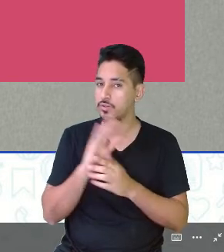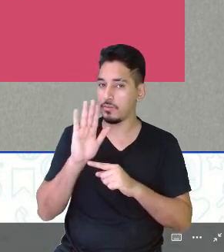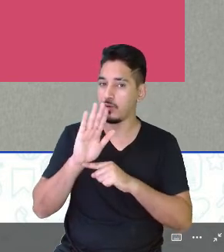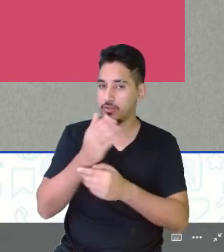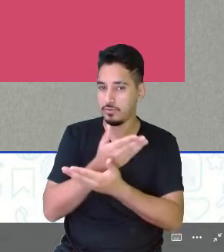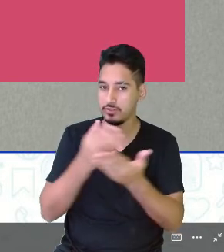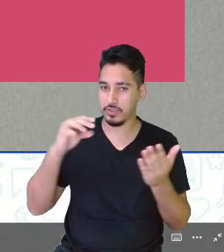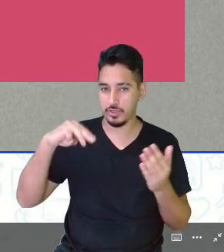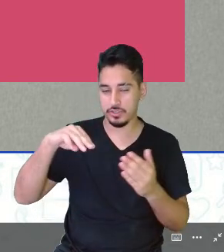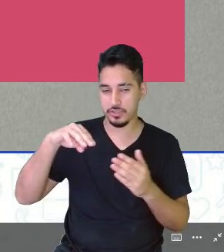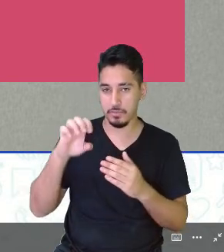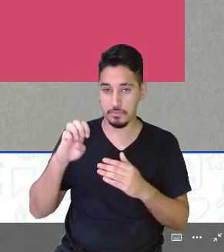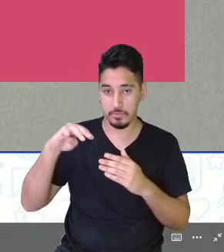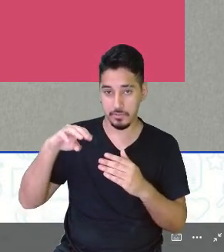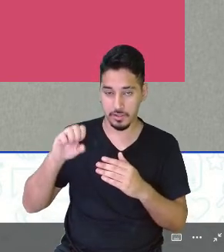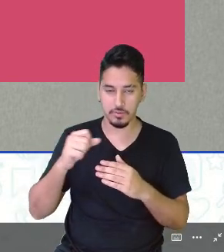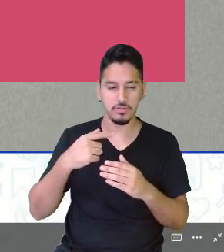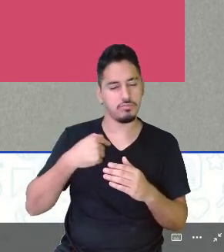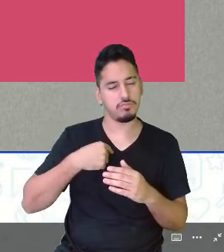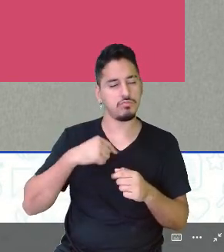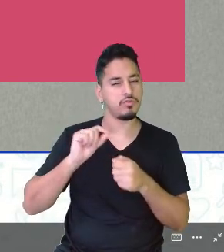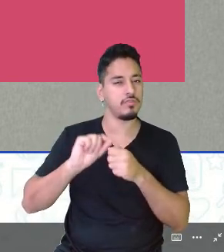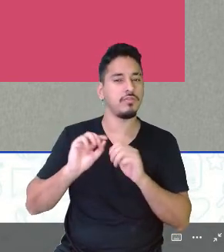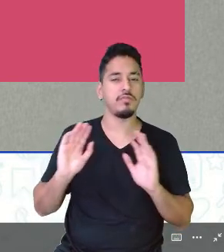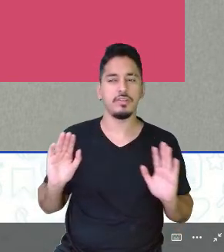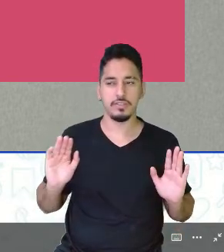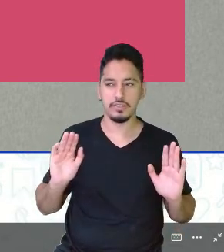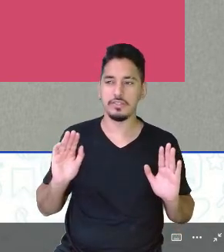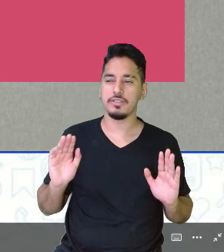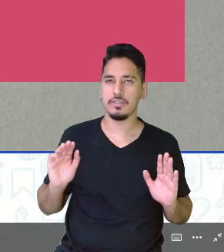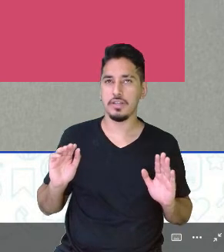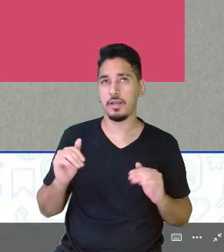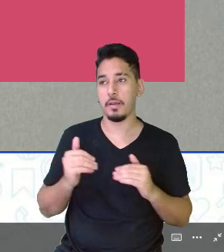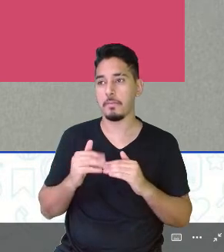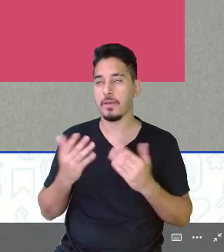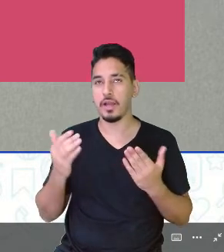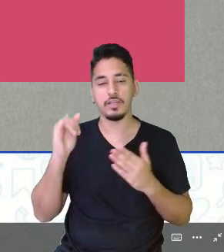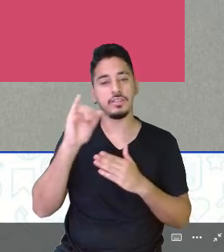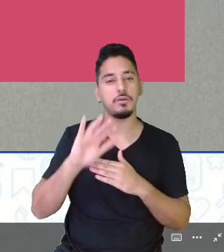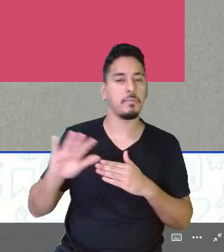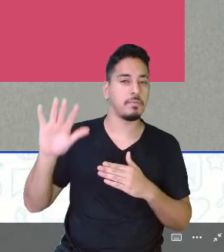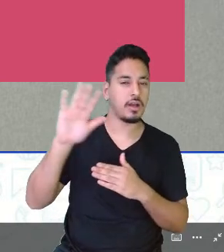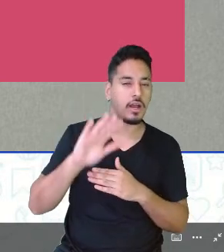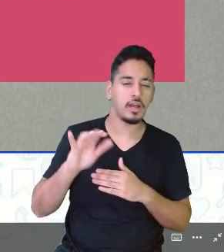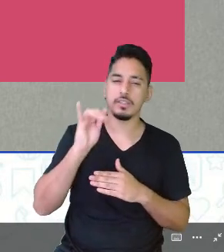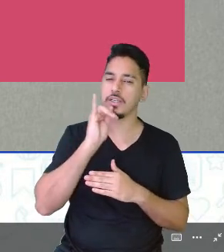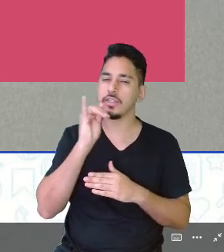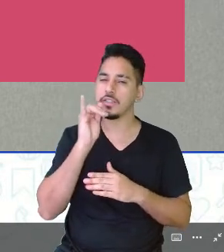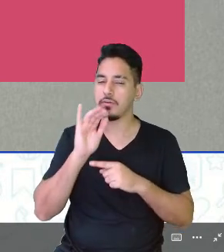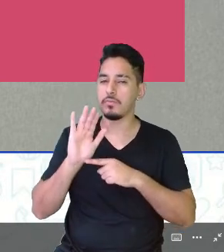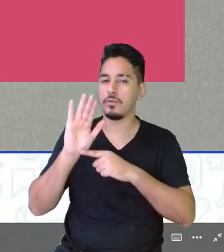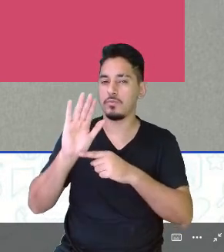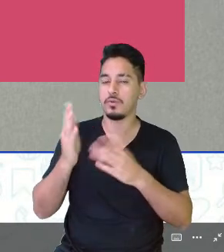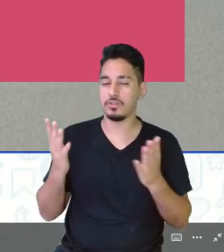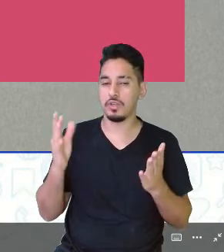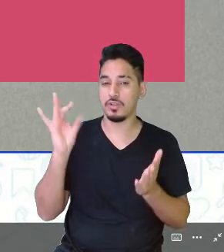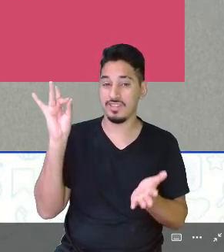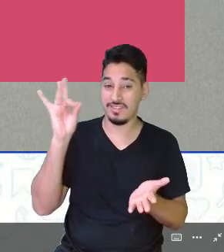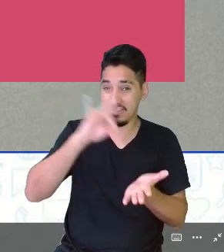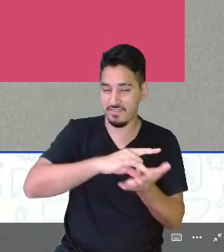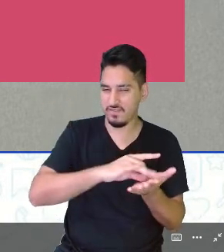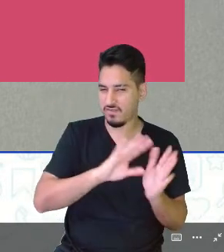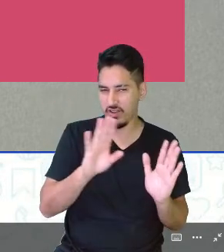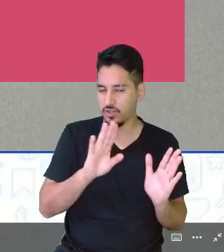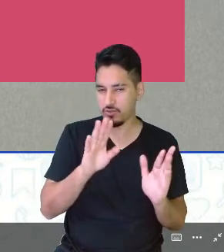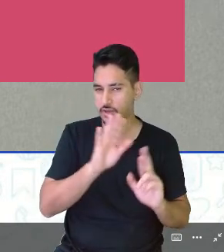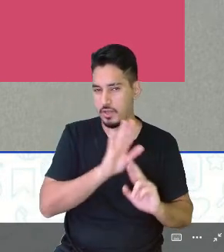gente? Mas memes feitos por mim mesma. Então, são mais ilustrativos, tá? Do que, de fato,